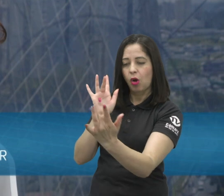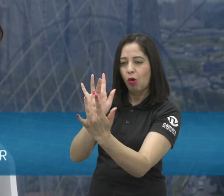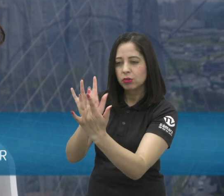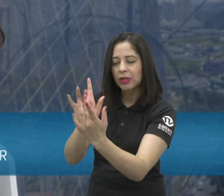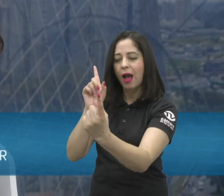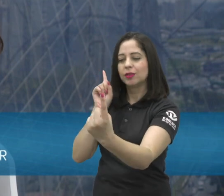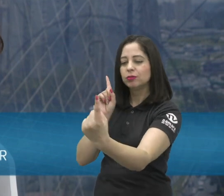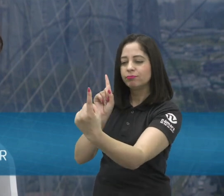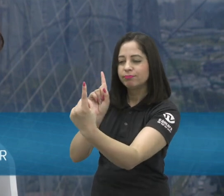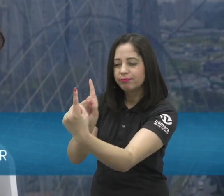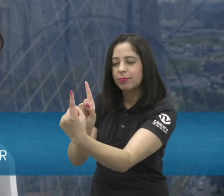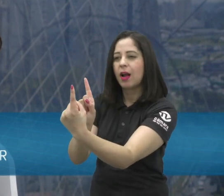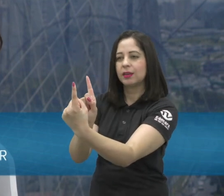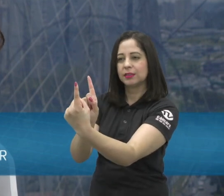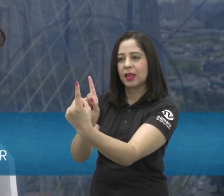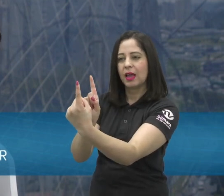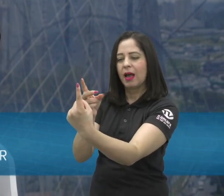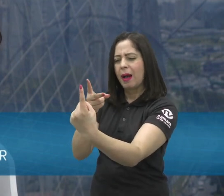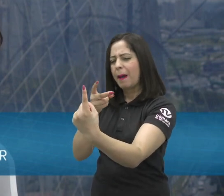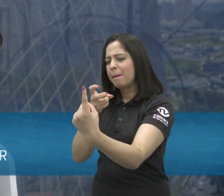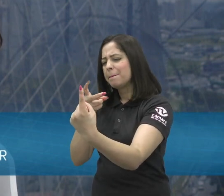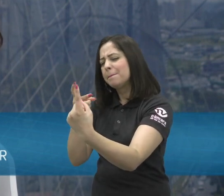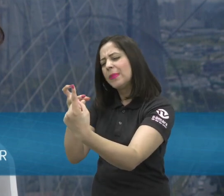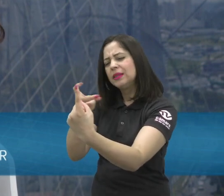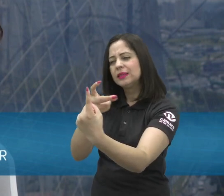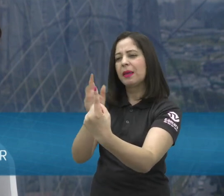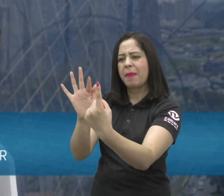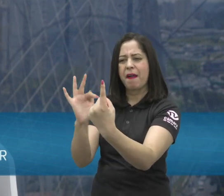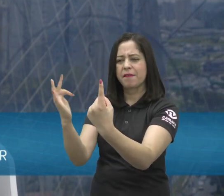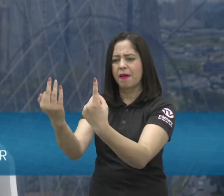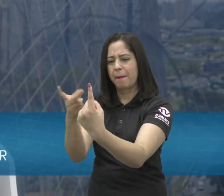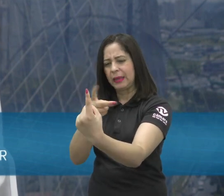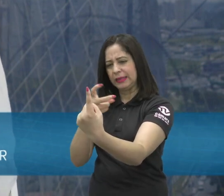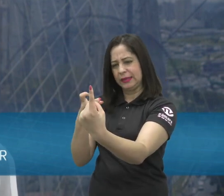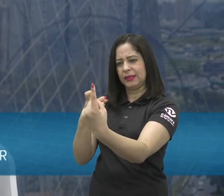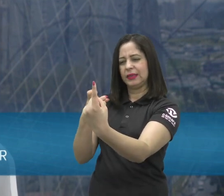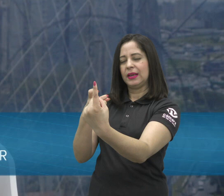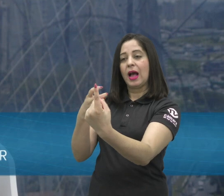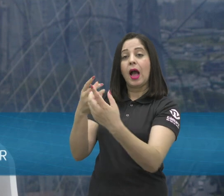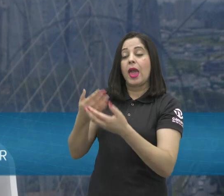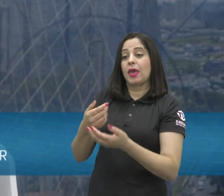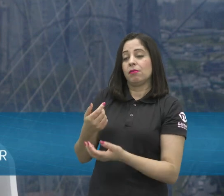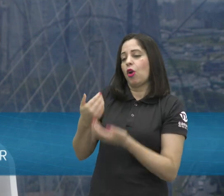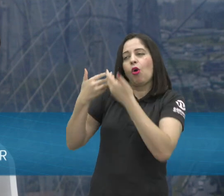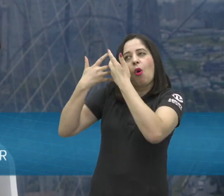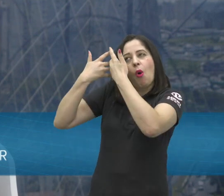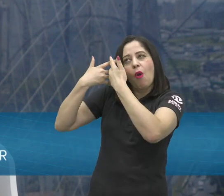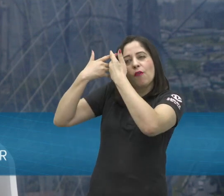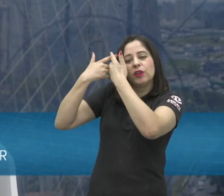você consegue aproximar, e eu acho que além do bem material e tudo assim,